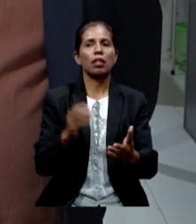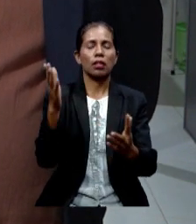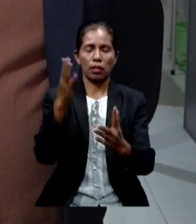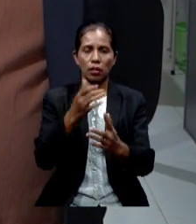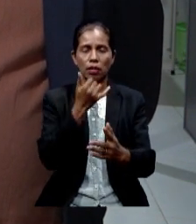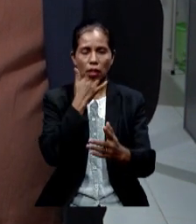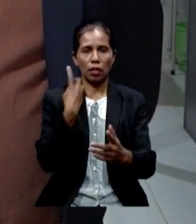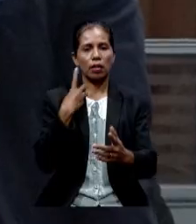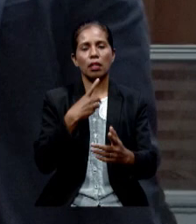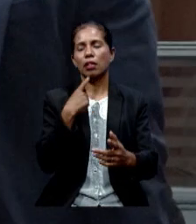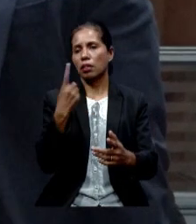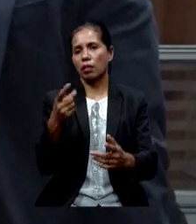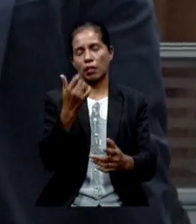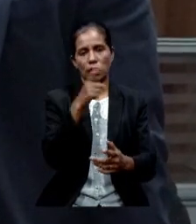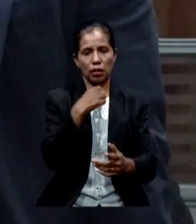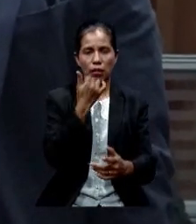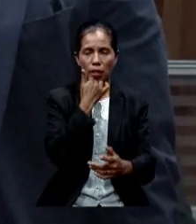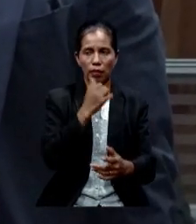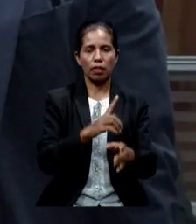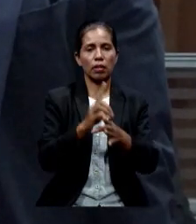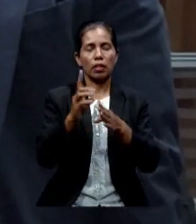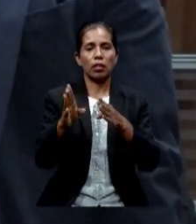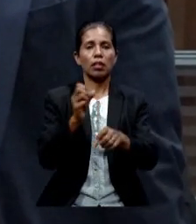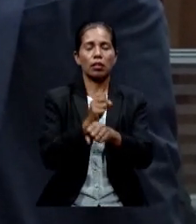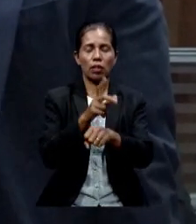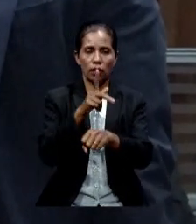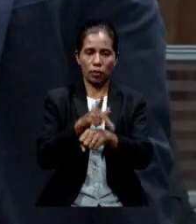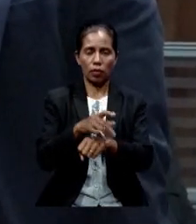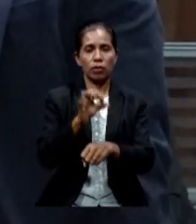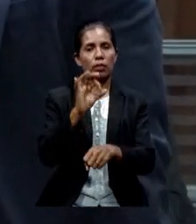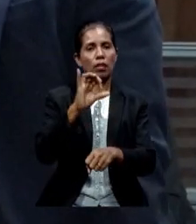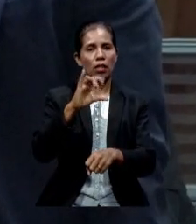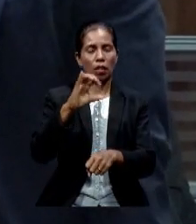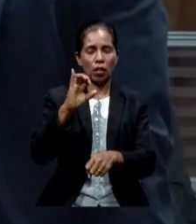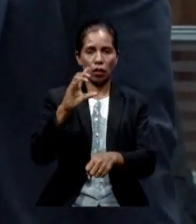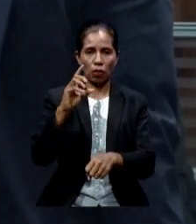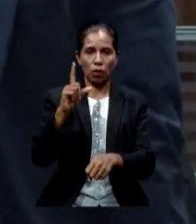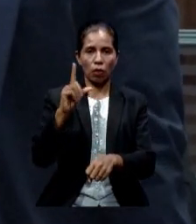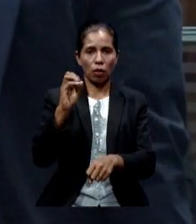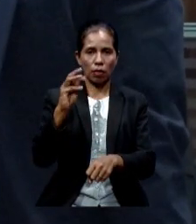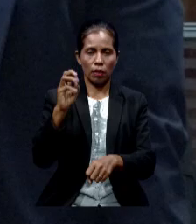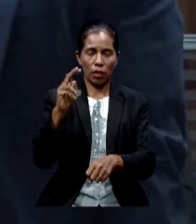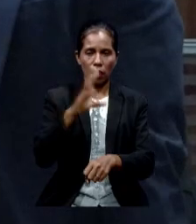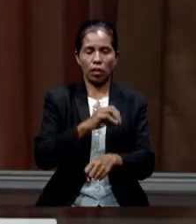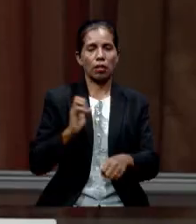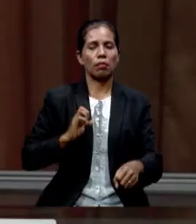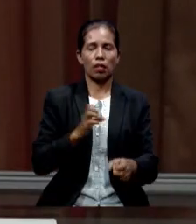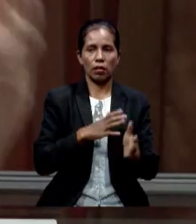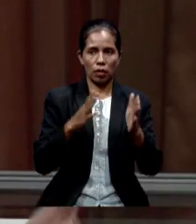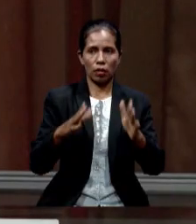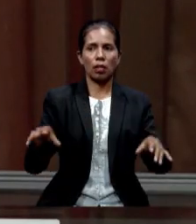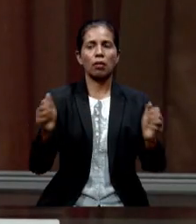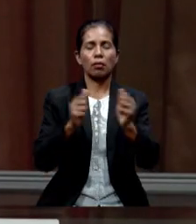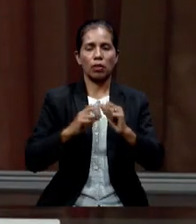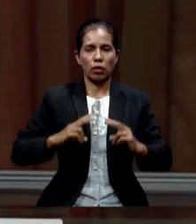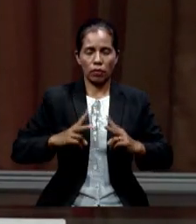depois ita dum malo. Diretor de Direção Nacional de Emprego Exterior, Filomena Soares Ateten, embaixadora do Consul Honorário